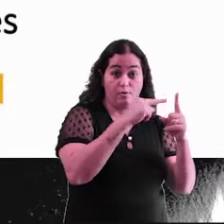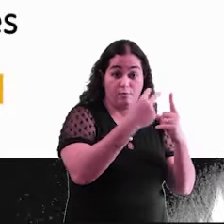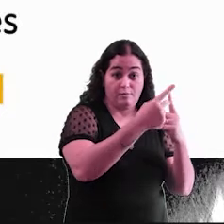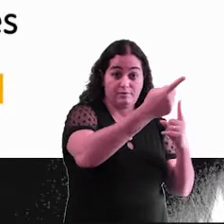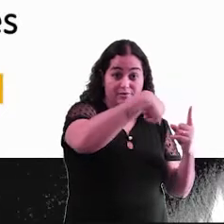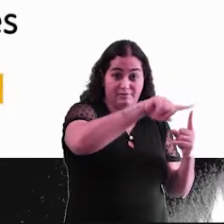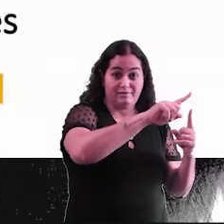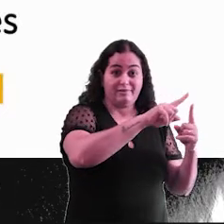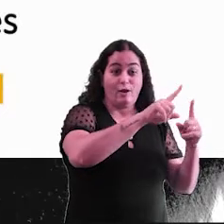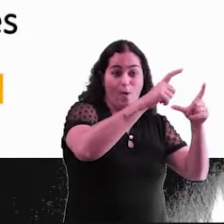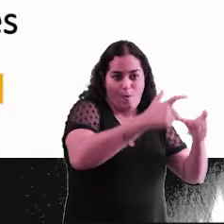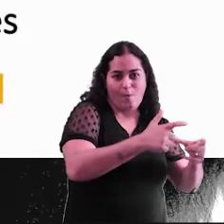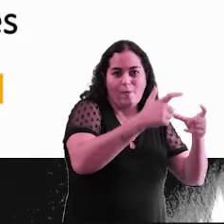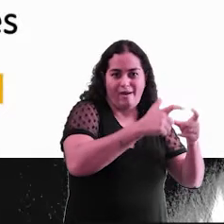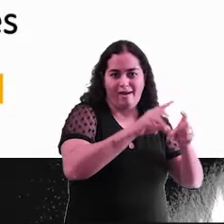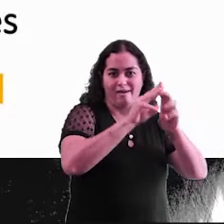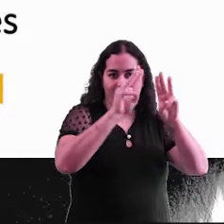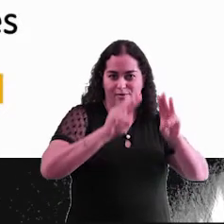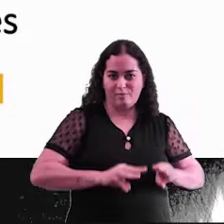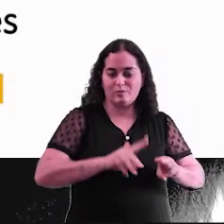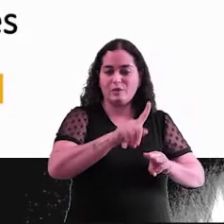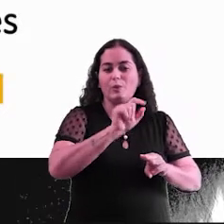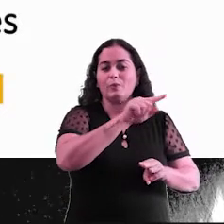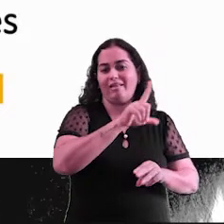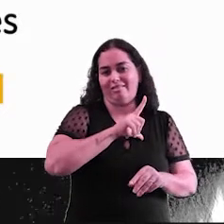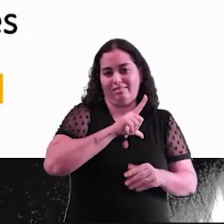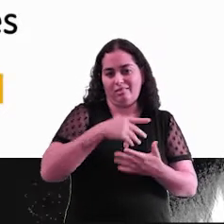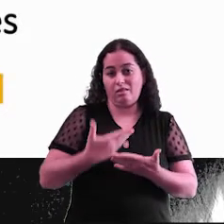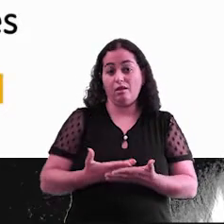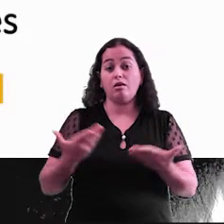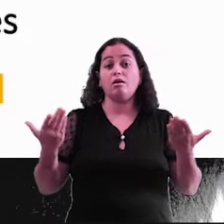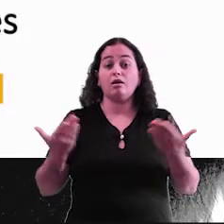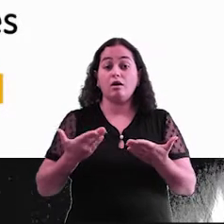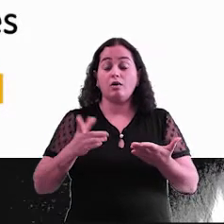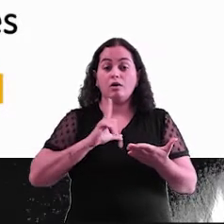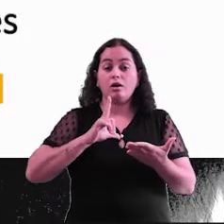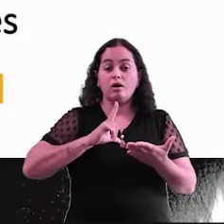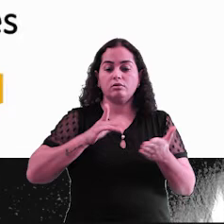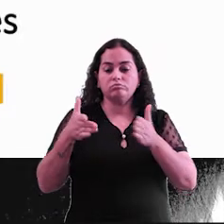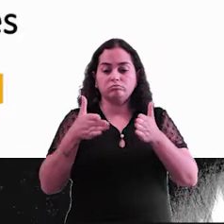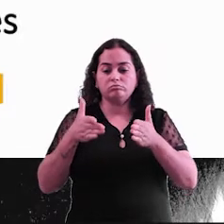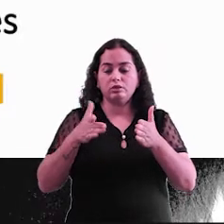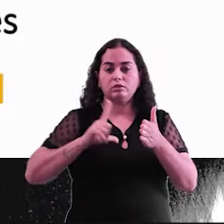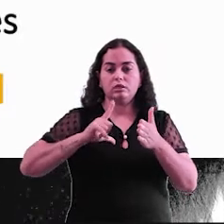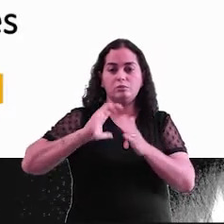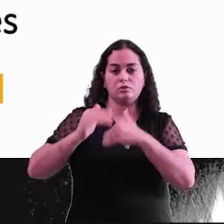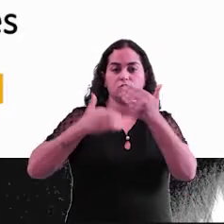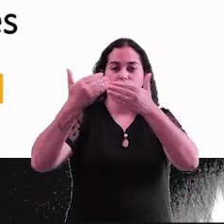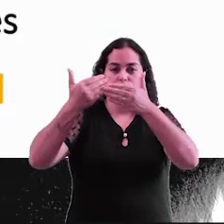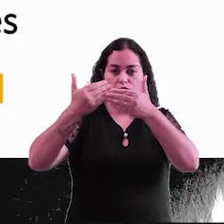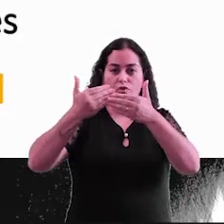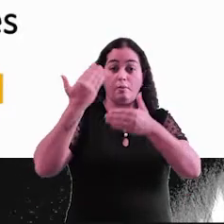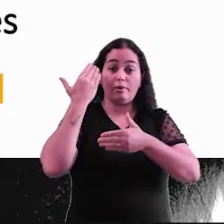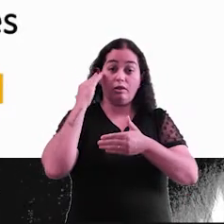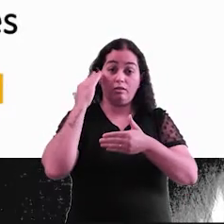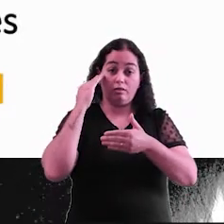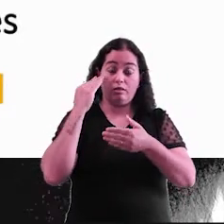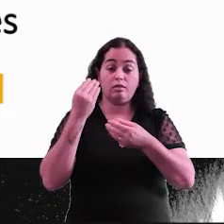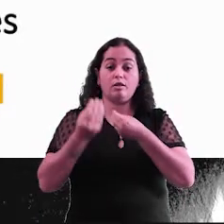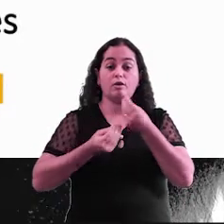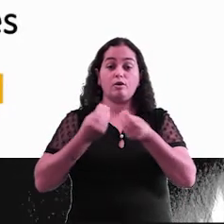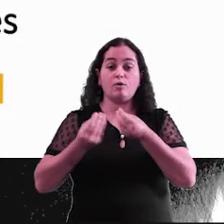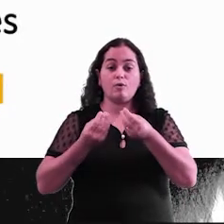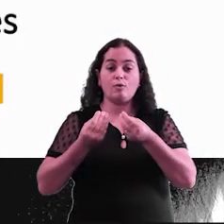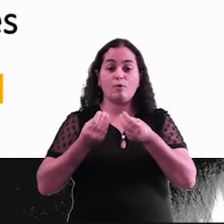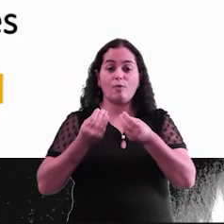algum tempo desenvolvido trabalhos para compreender, sob o ponto de vista do visitante, quais são as barreiras e as